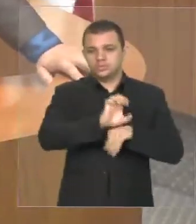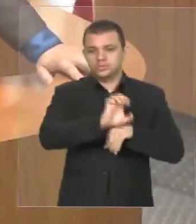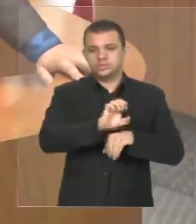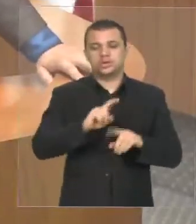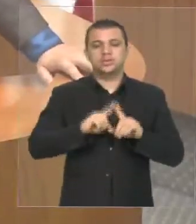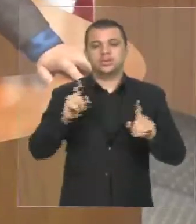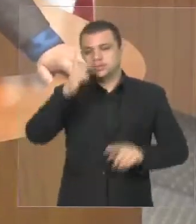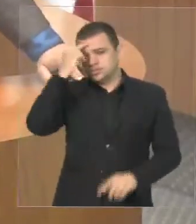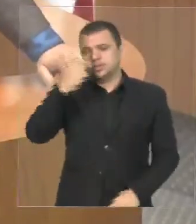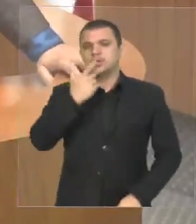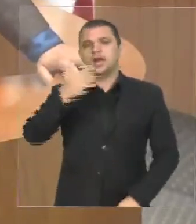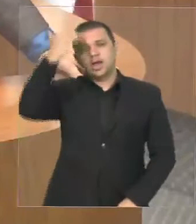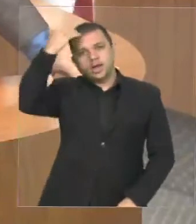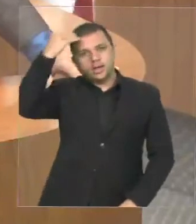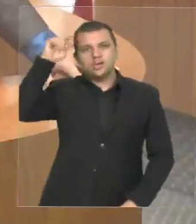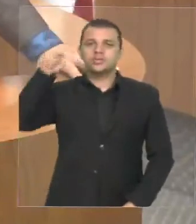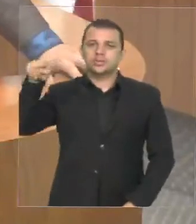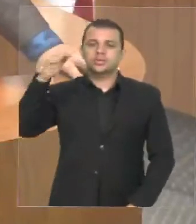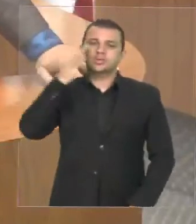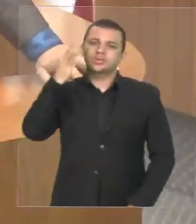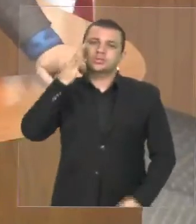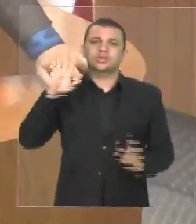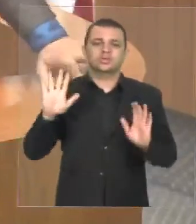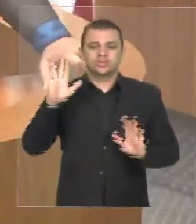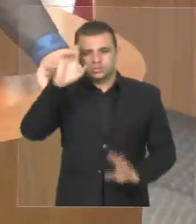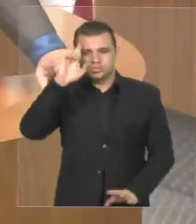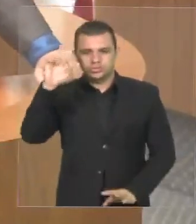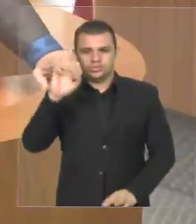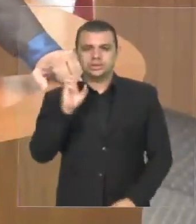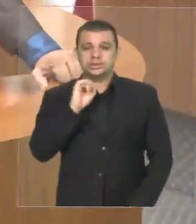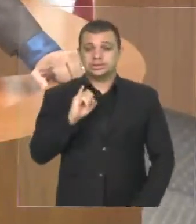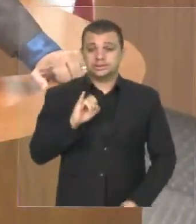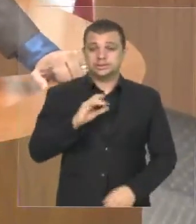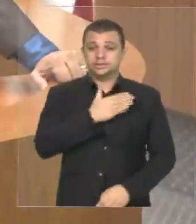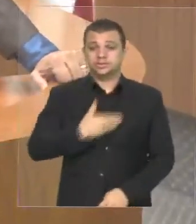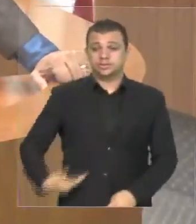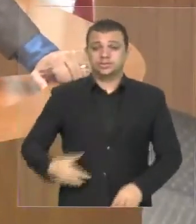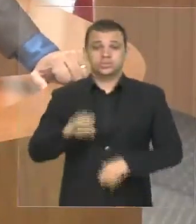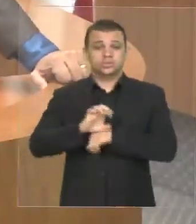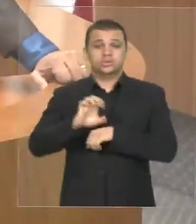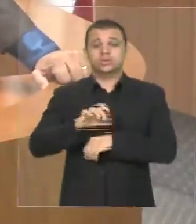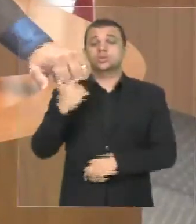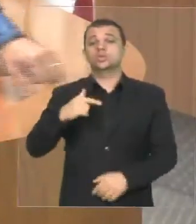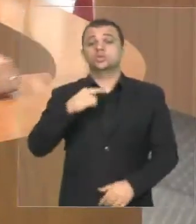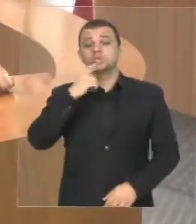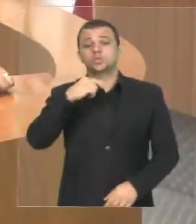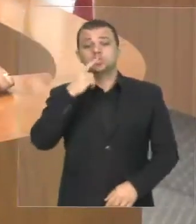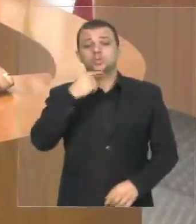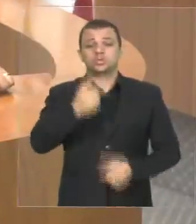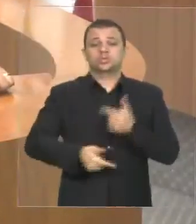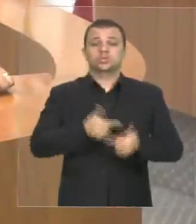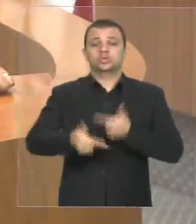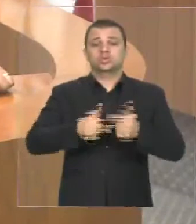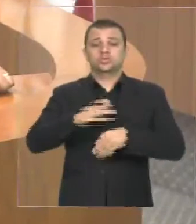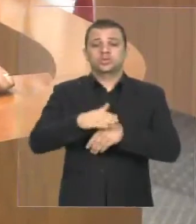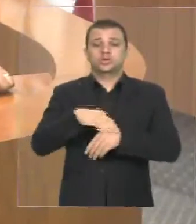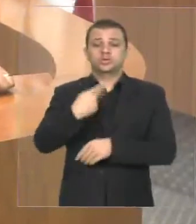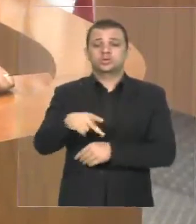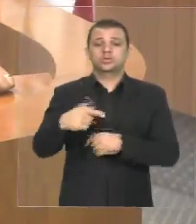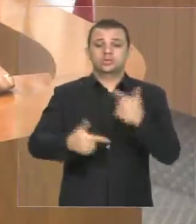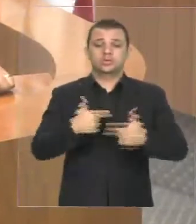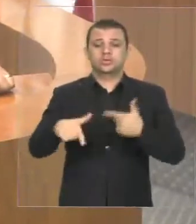Dino. Senhores, se o Estado não tiver as condições de garantir o funcionamento dos serviços